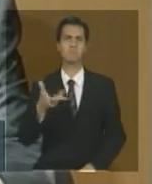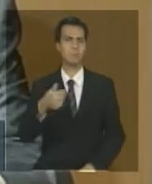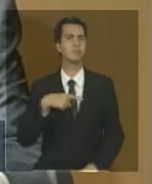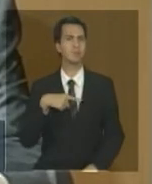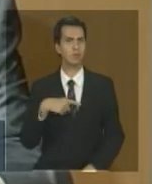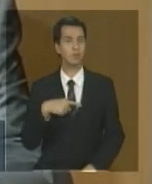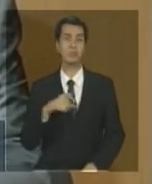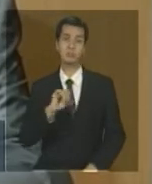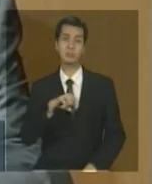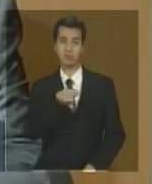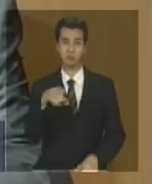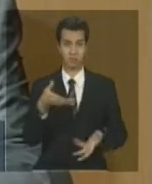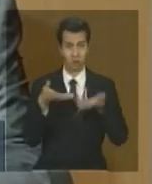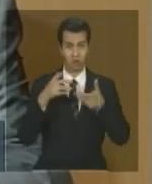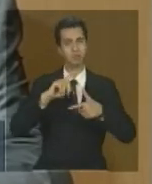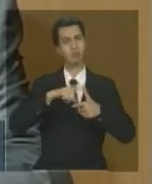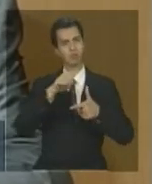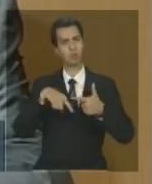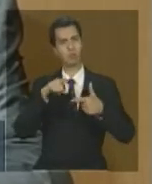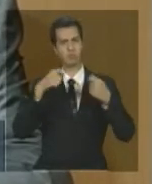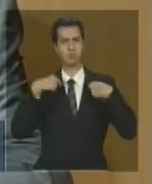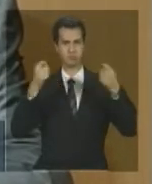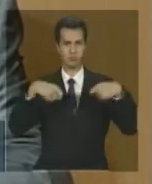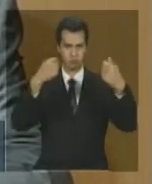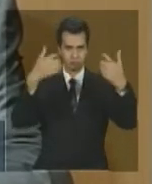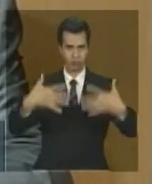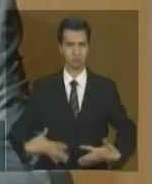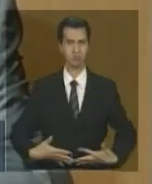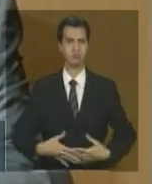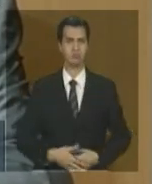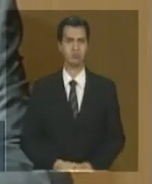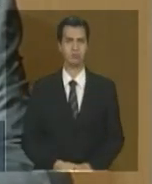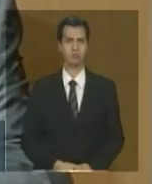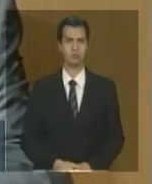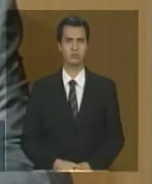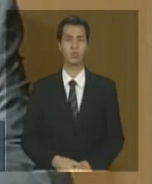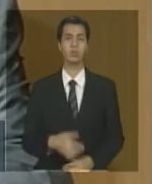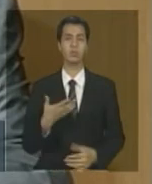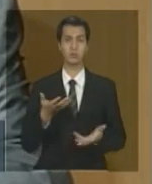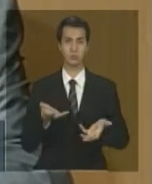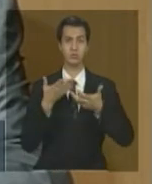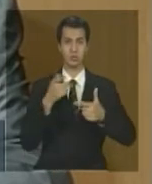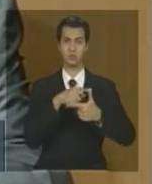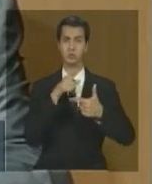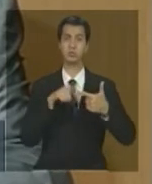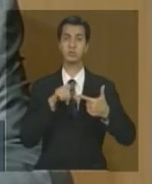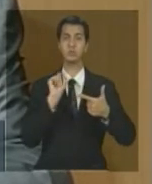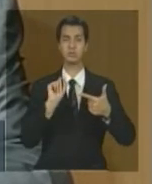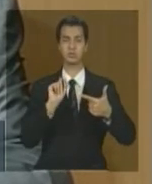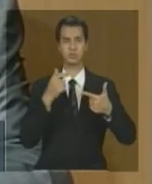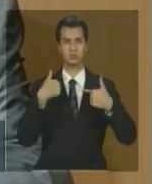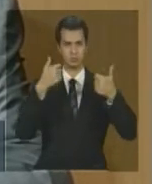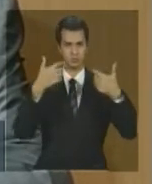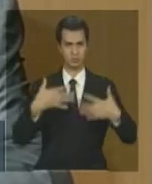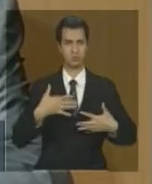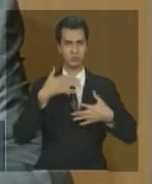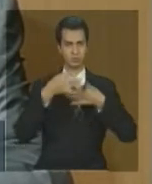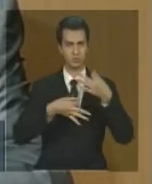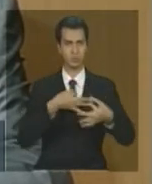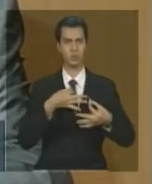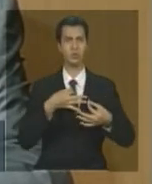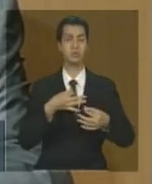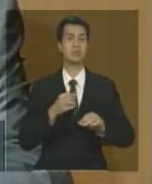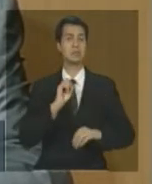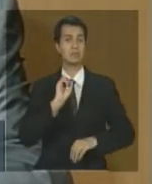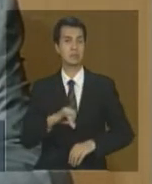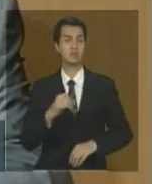estiver interessado, eu poderei comentar depois. Eu queria fazer o segundo tipo de comentário. Por melhor que seja a